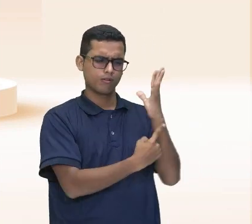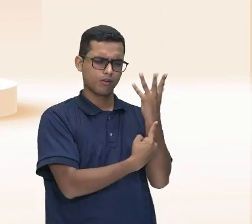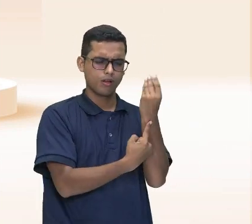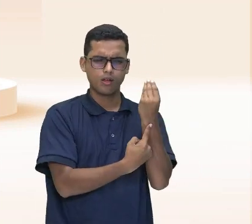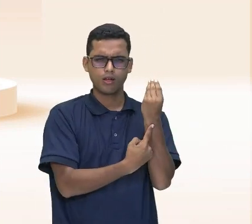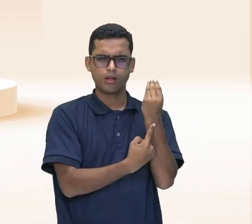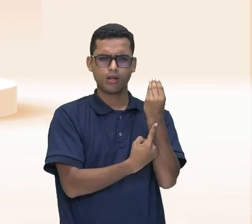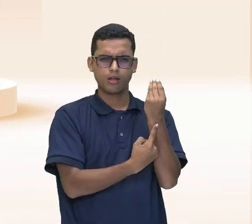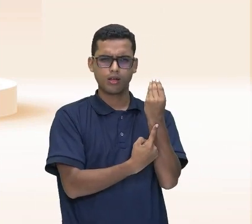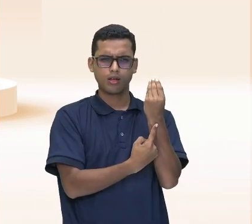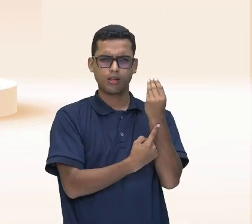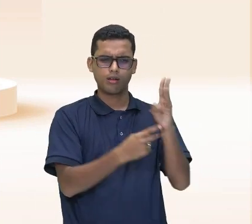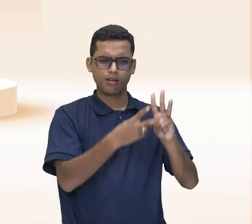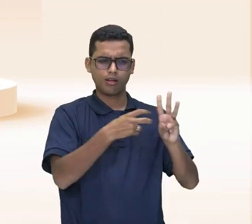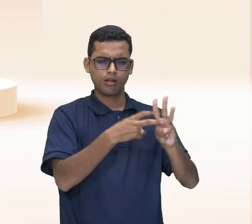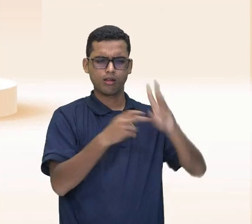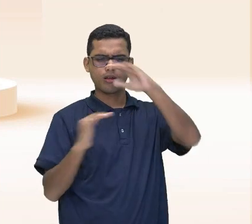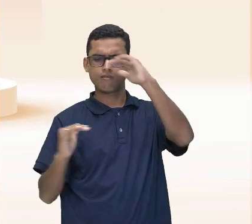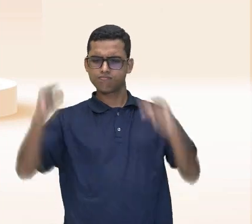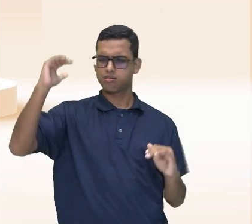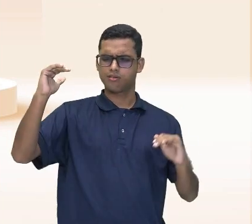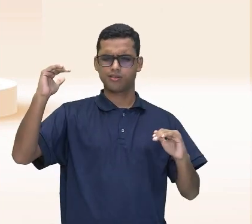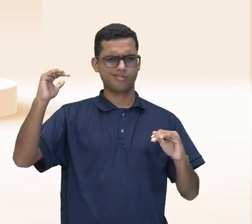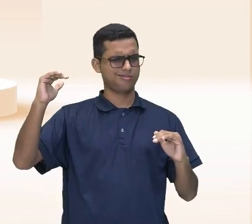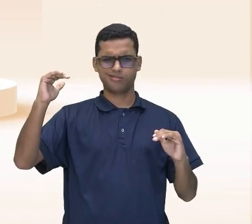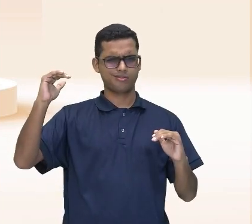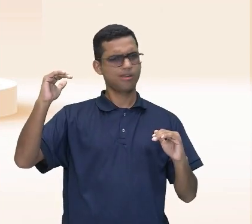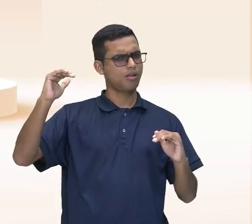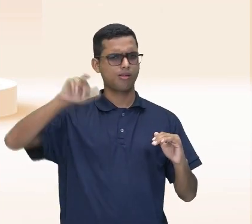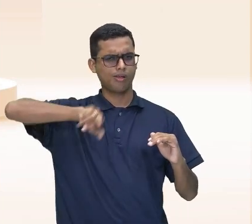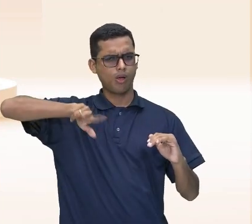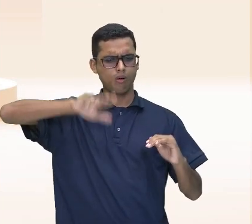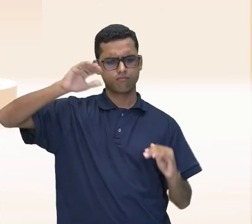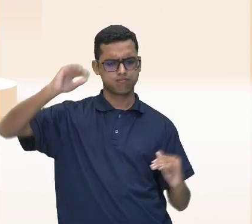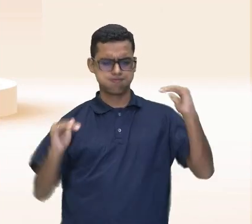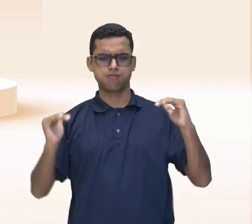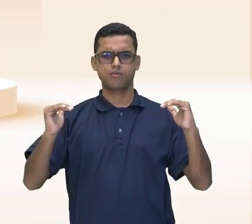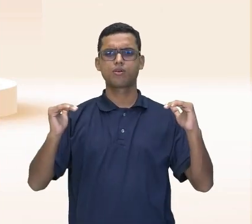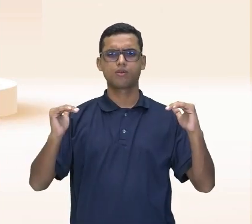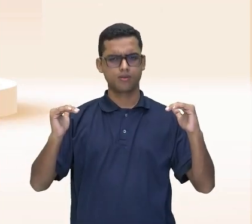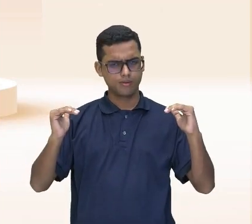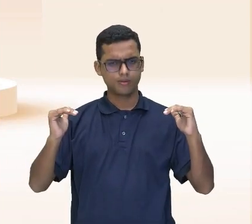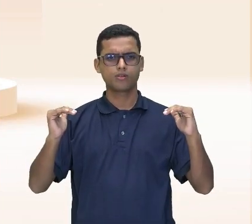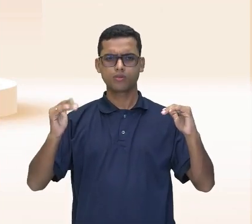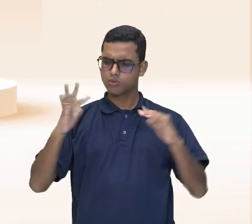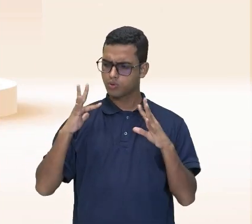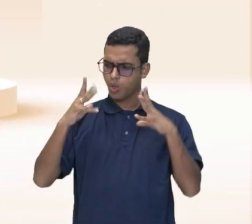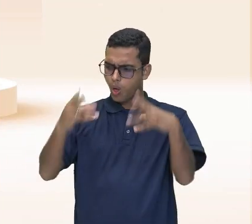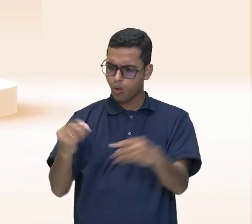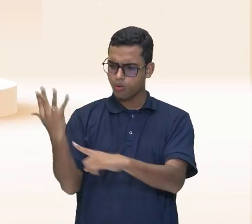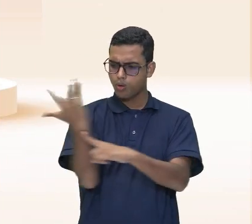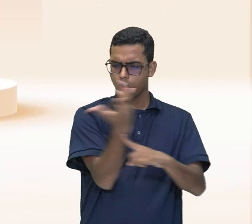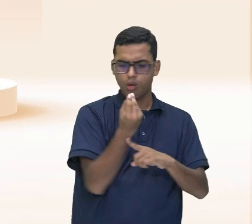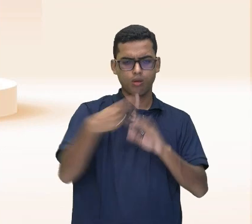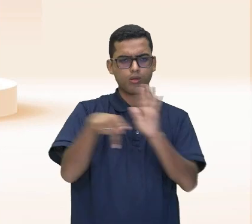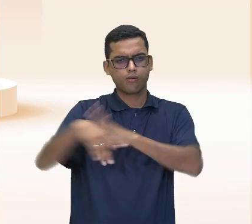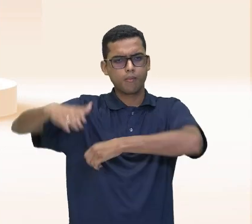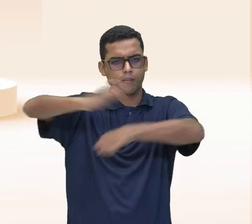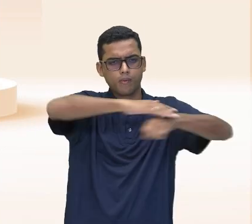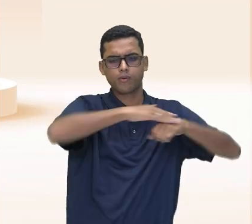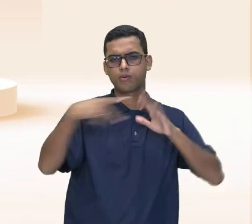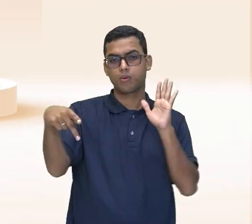é. Então nós temos também, o relativismo cultural vai dizer que não, todas as artes têm a sua importância e o seu